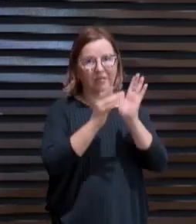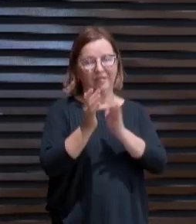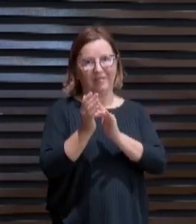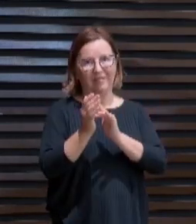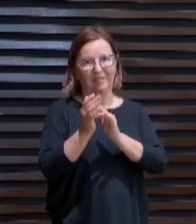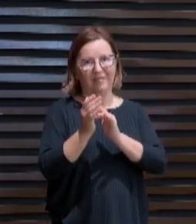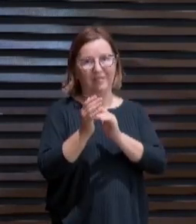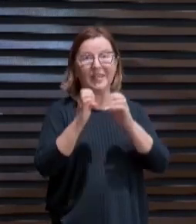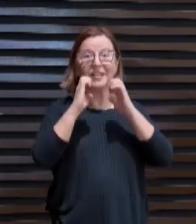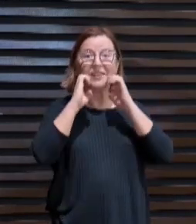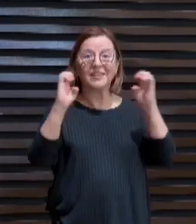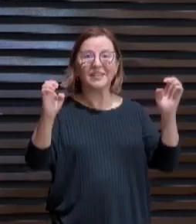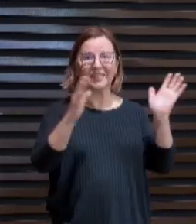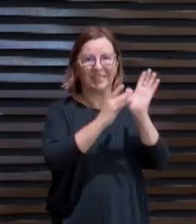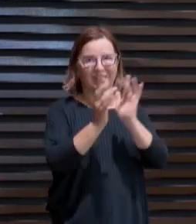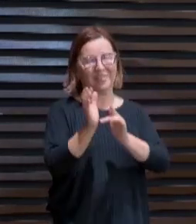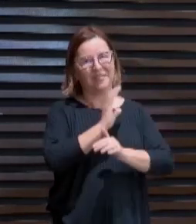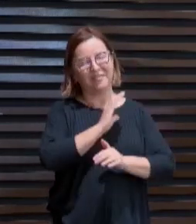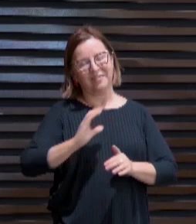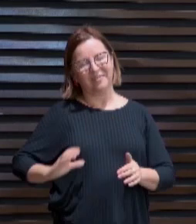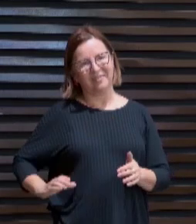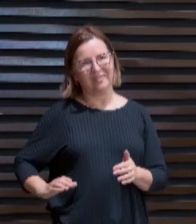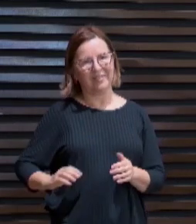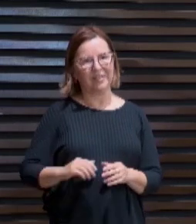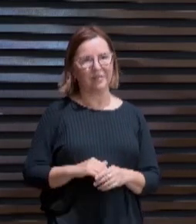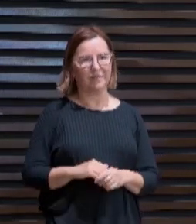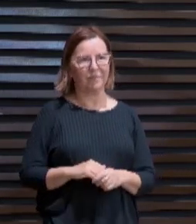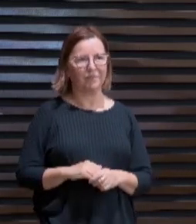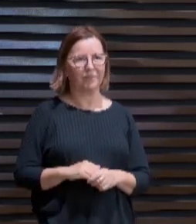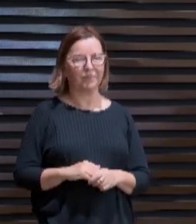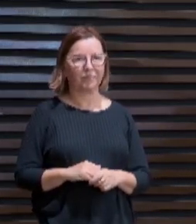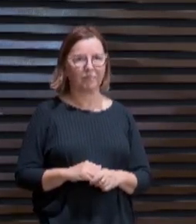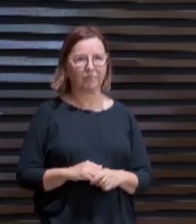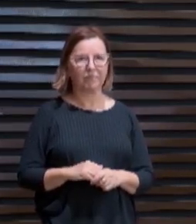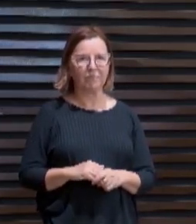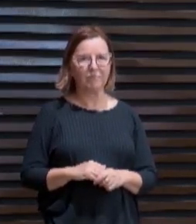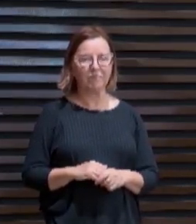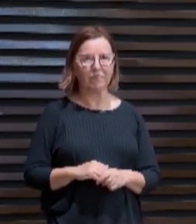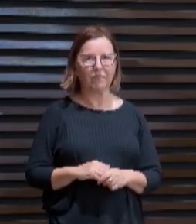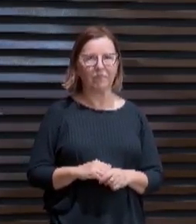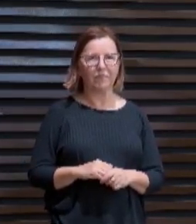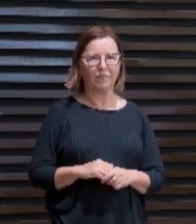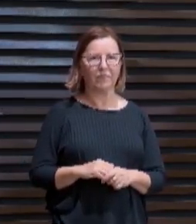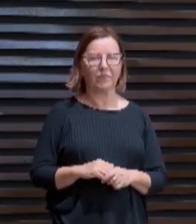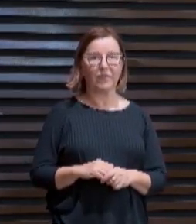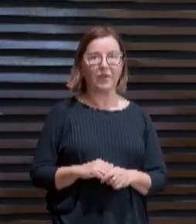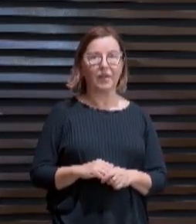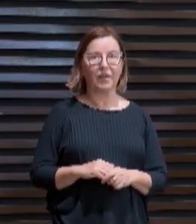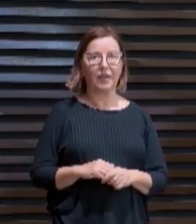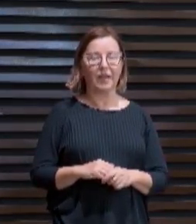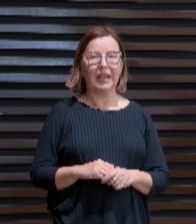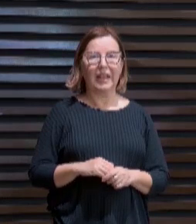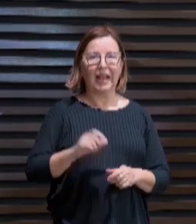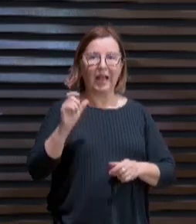Evangelho de Jesus Cristo, não é? Havia na época essa expressão que eu já disse, chamada Kyrios, né? No